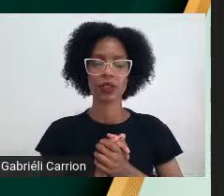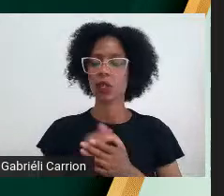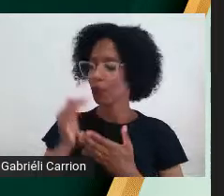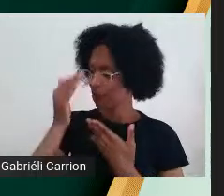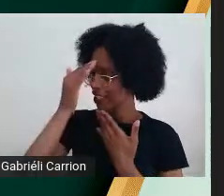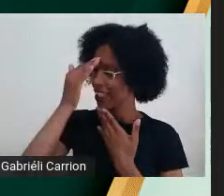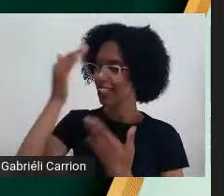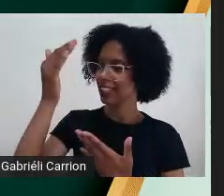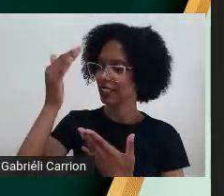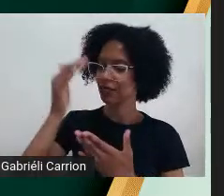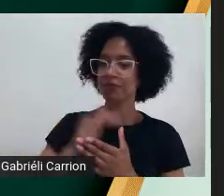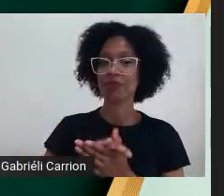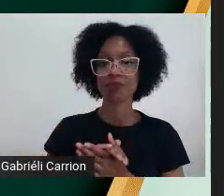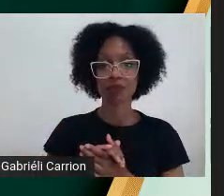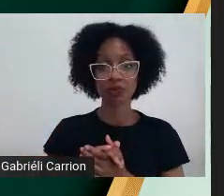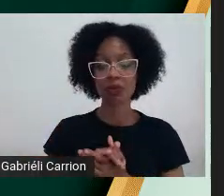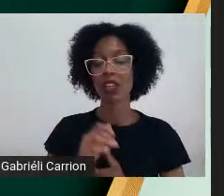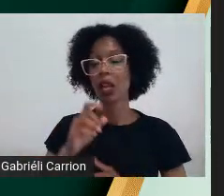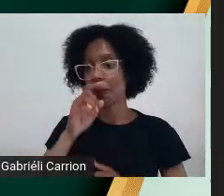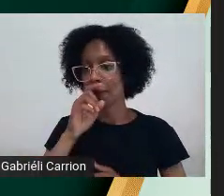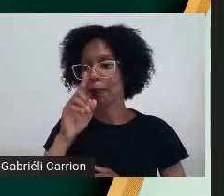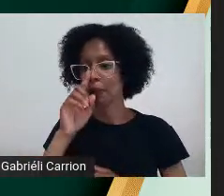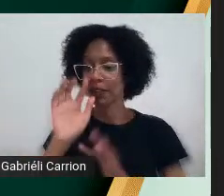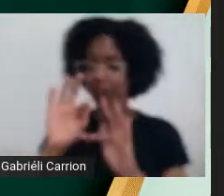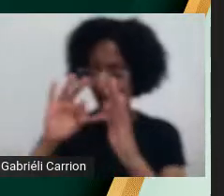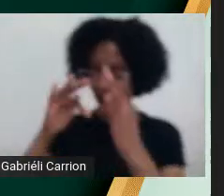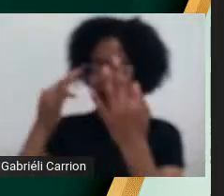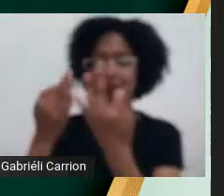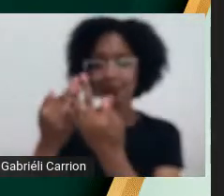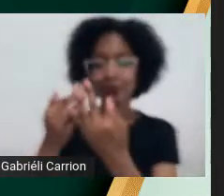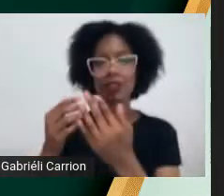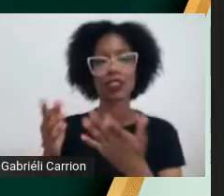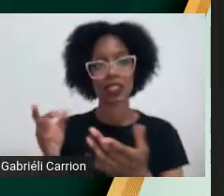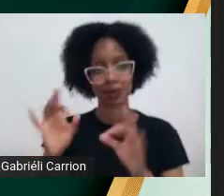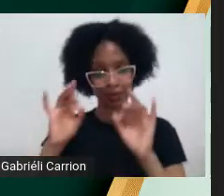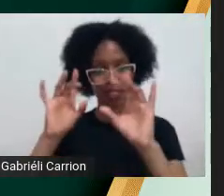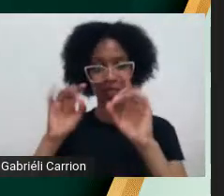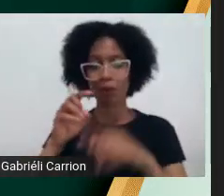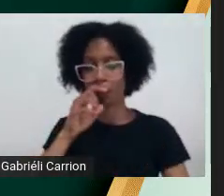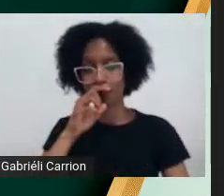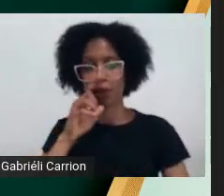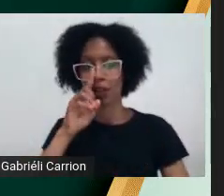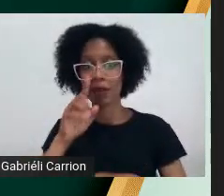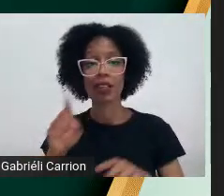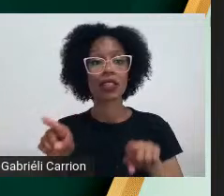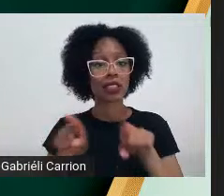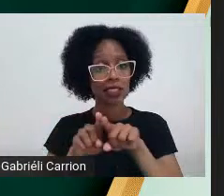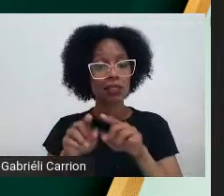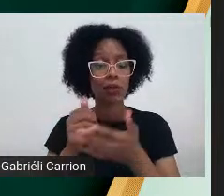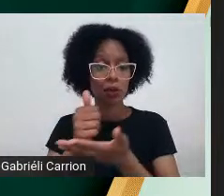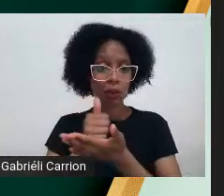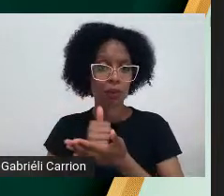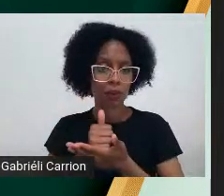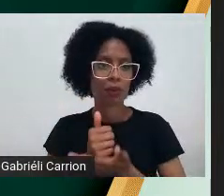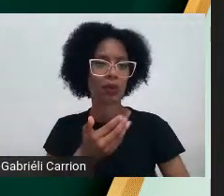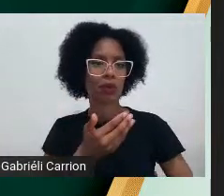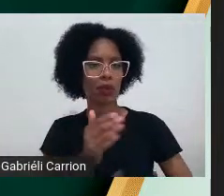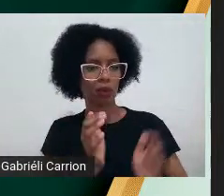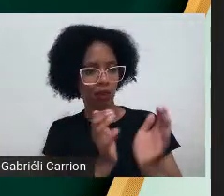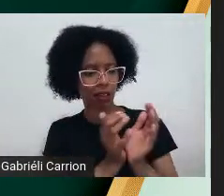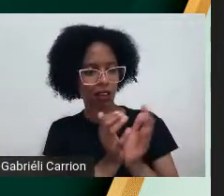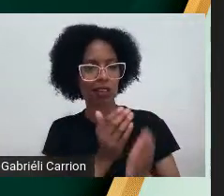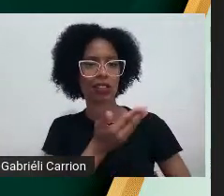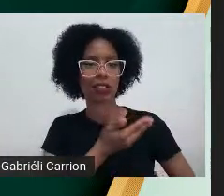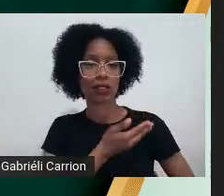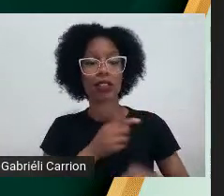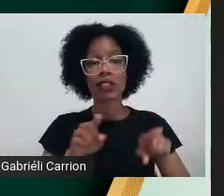Obrigada. Eu agradeço aos meus familiares e especialmente aos meus pais por todo o apoio. Agradeço aos meus colegas, amigos, orientadores